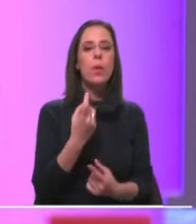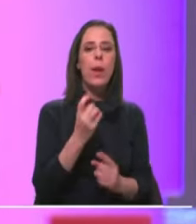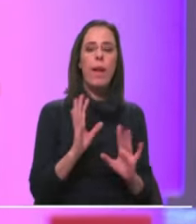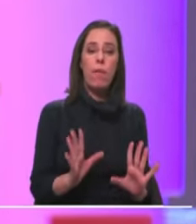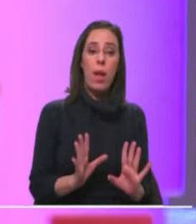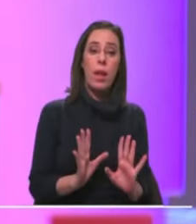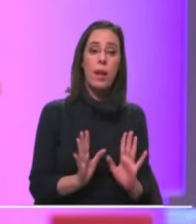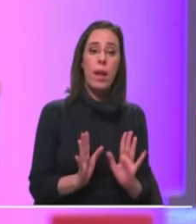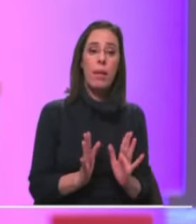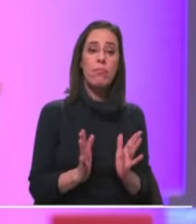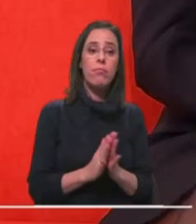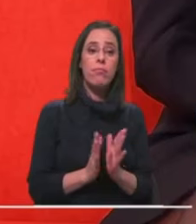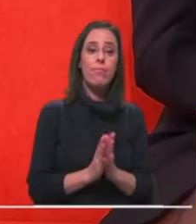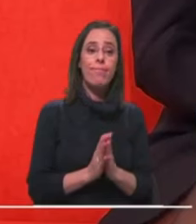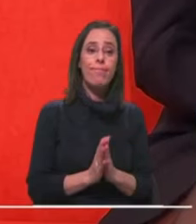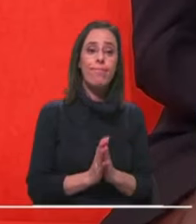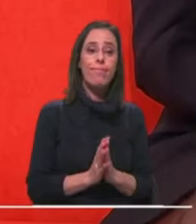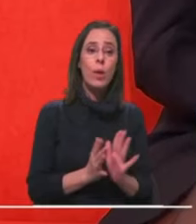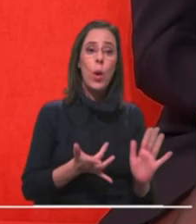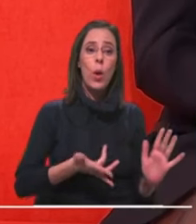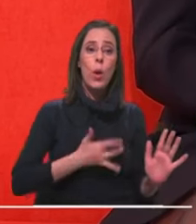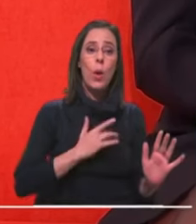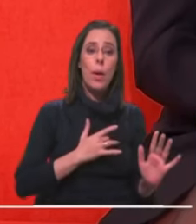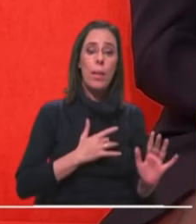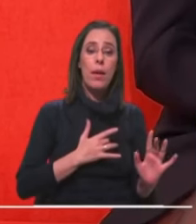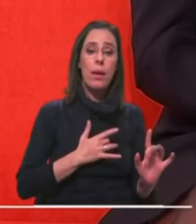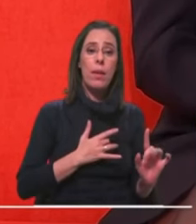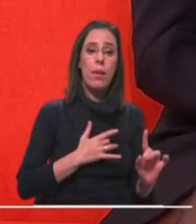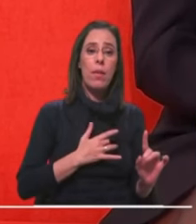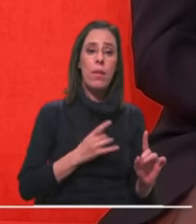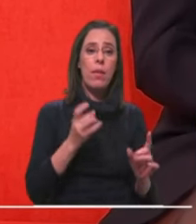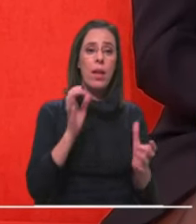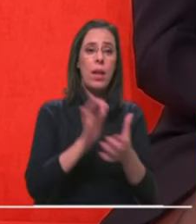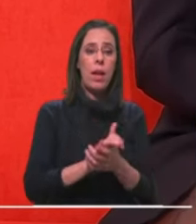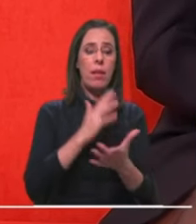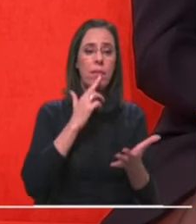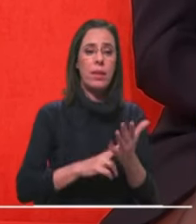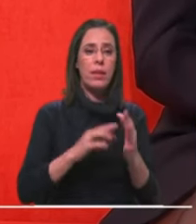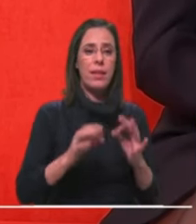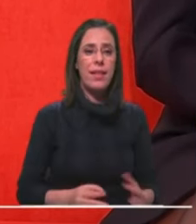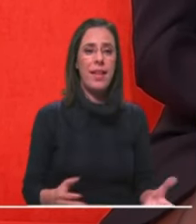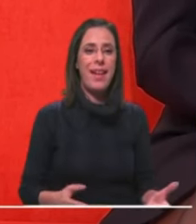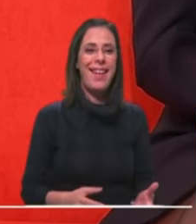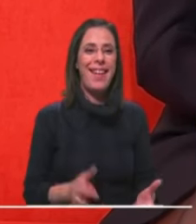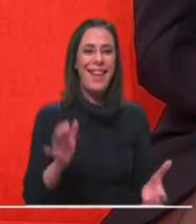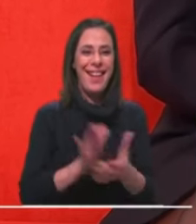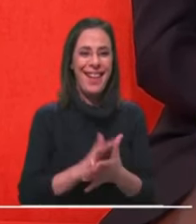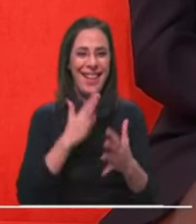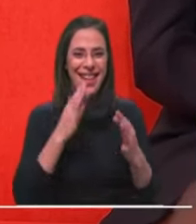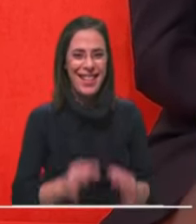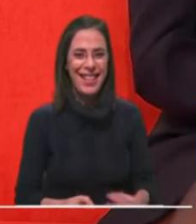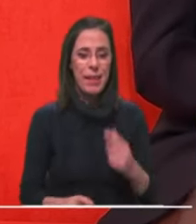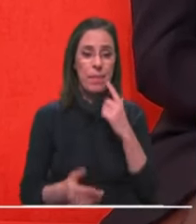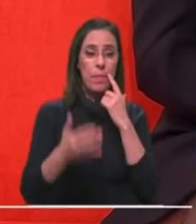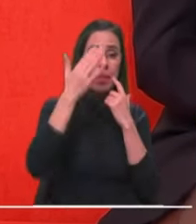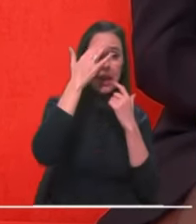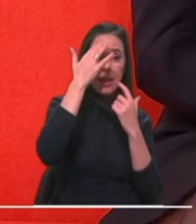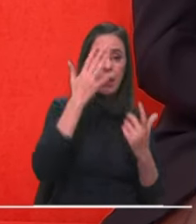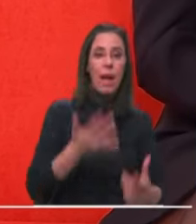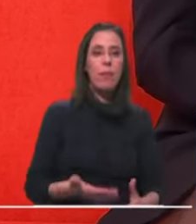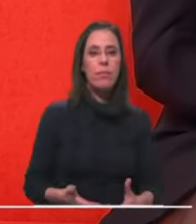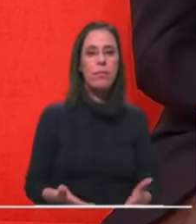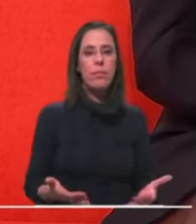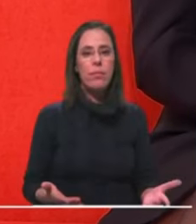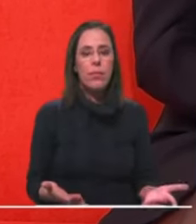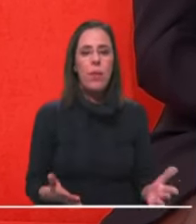desenhar aqui o plano romântico não é É verdade falta o casamento à séria o casamento à séria tá Tá previsto